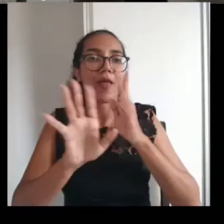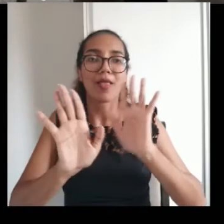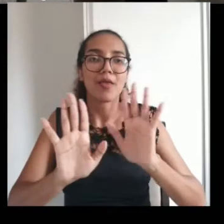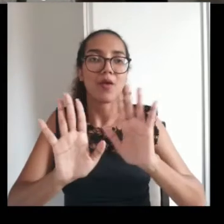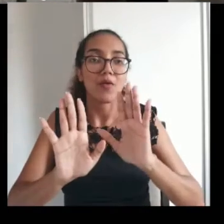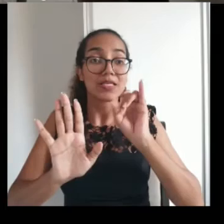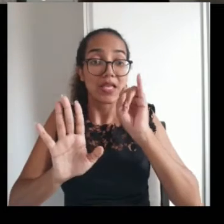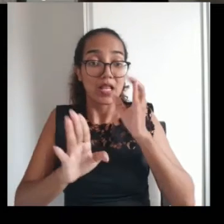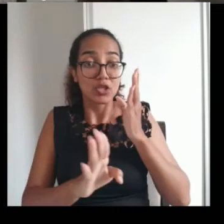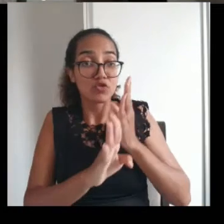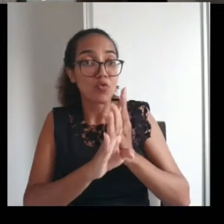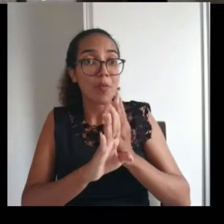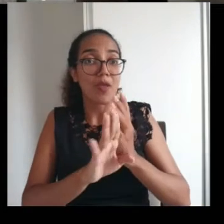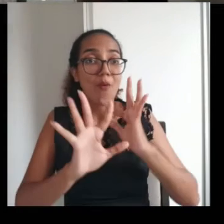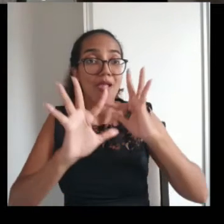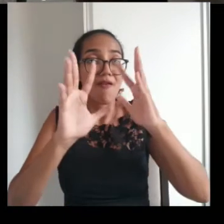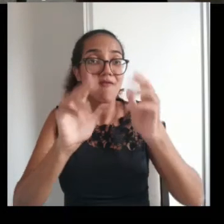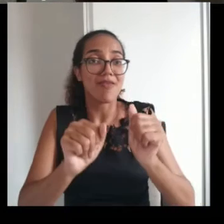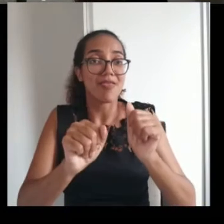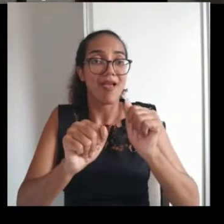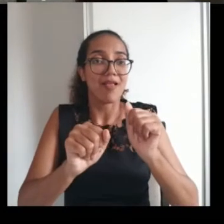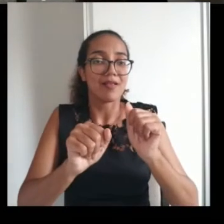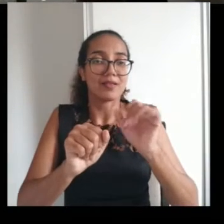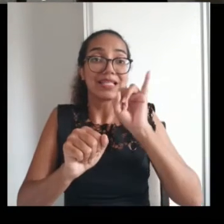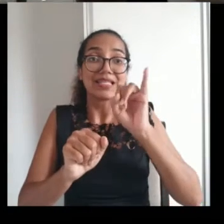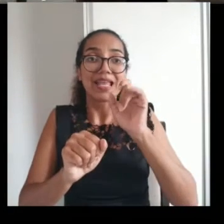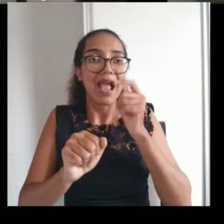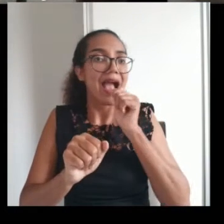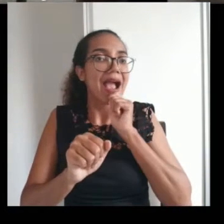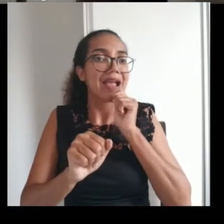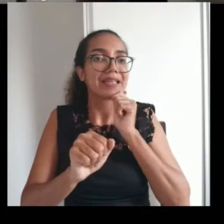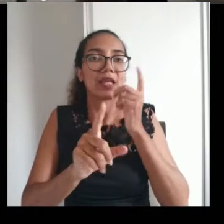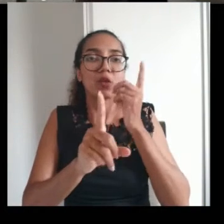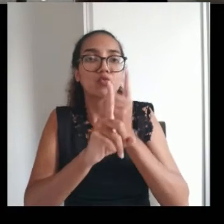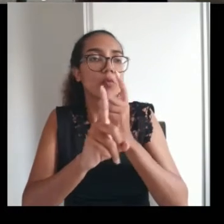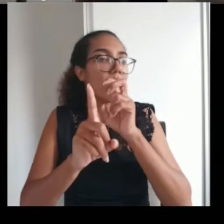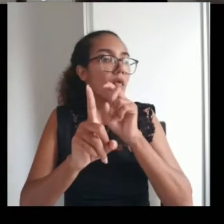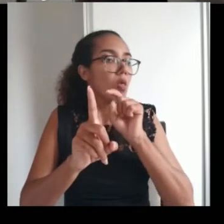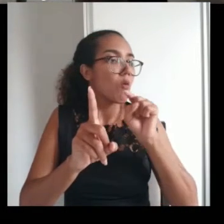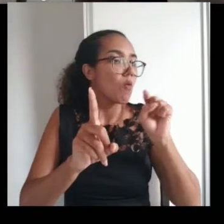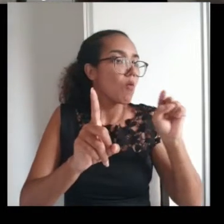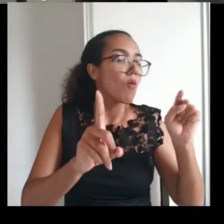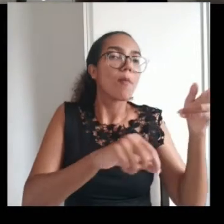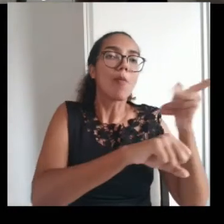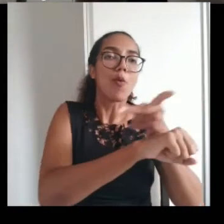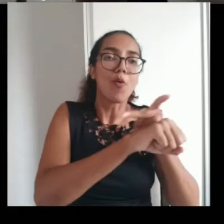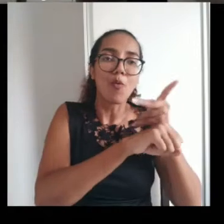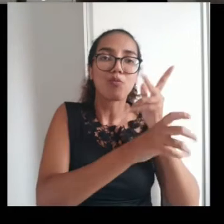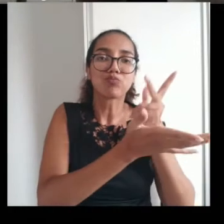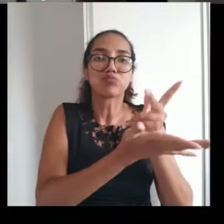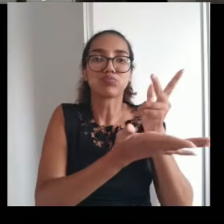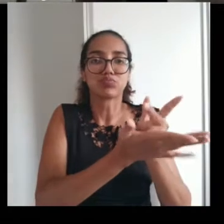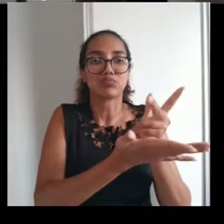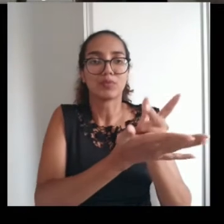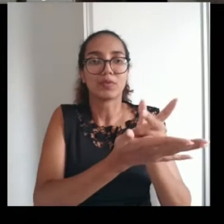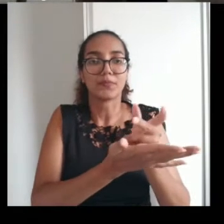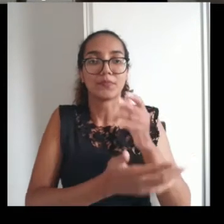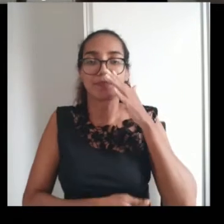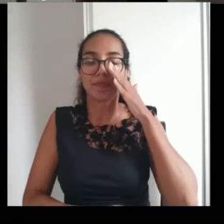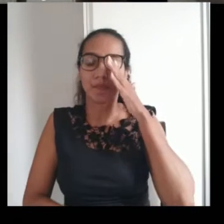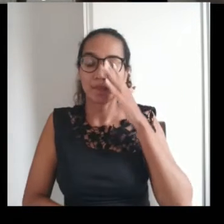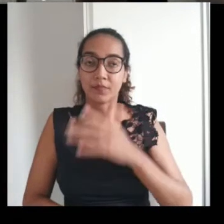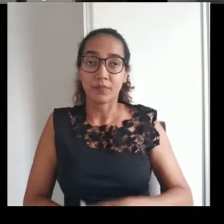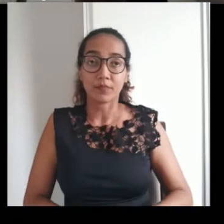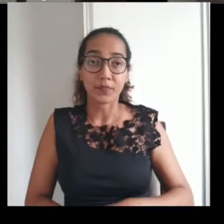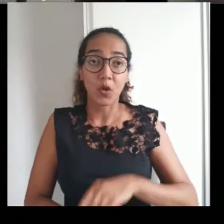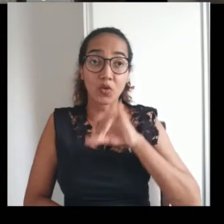sai. Como ele achou, eu sei qual é a posição da conta que eu quero remover. Está aqui na variável I, que ele achou na posição I